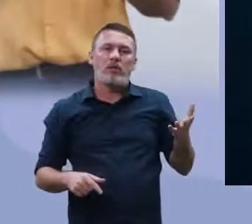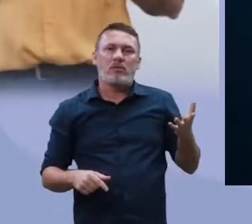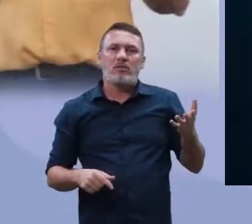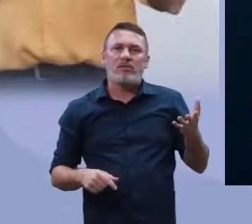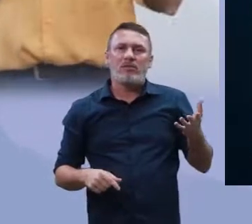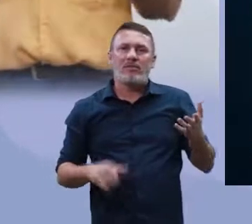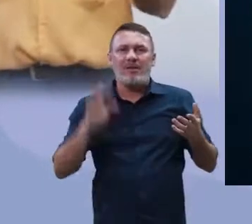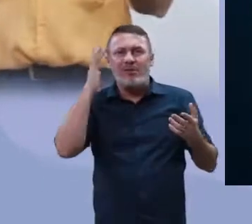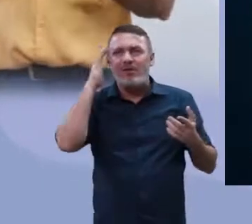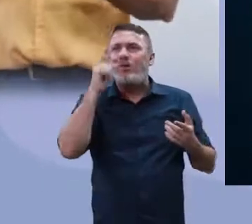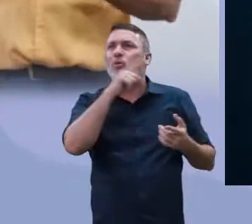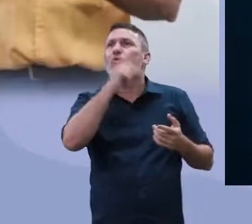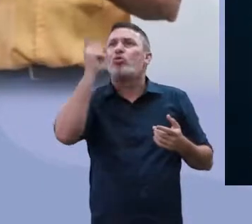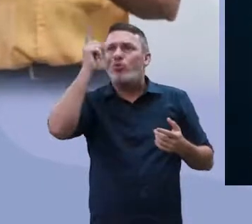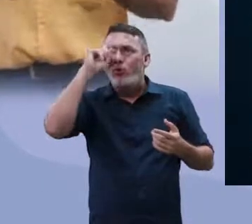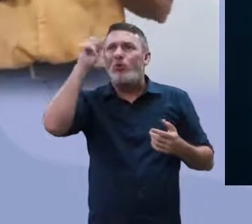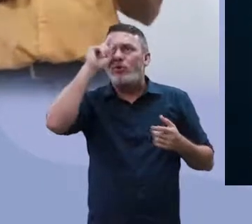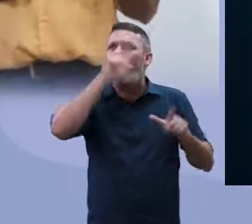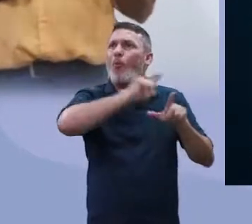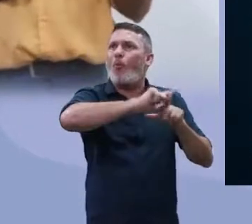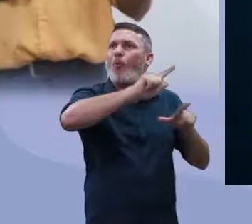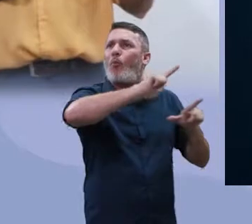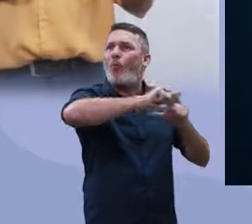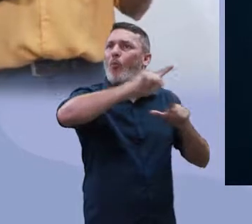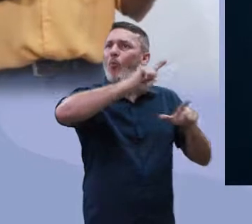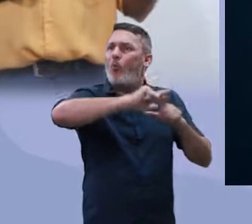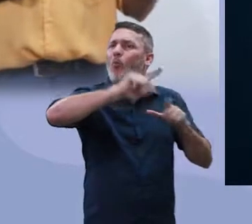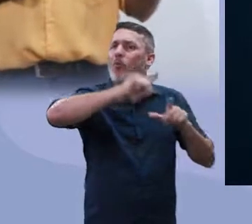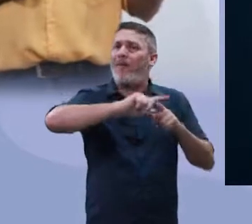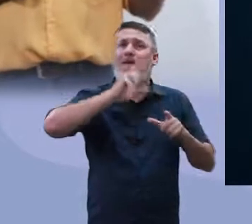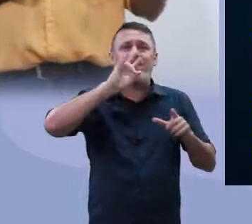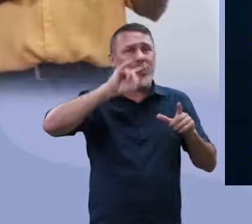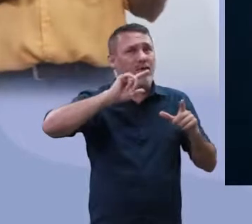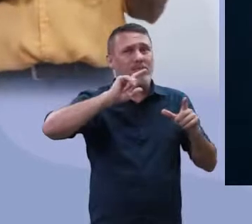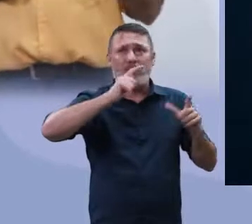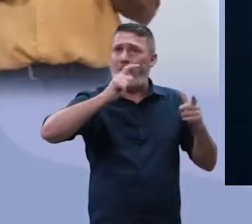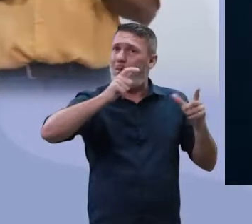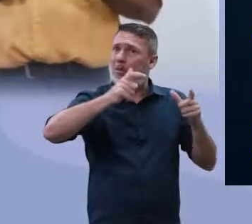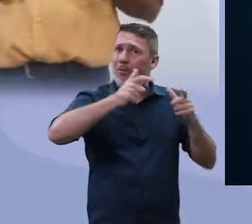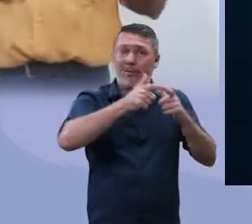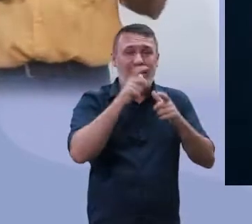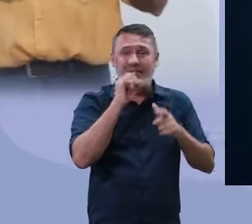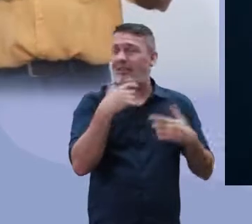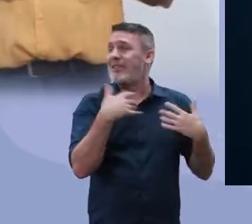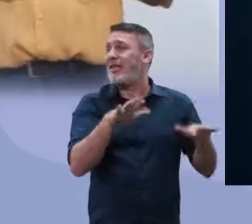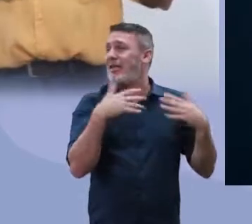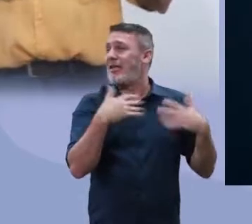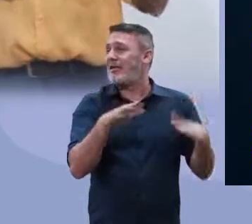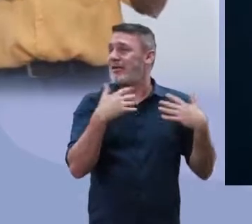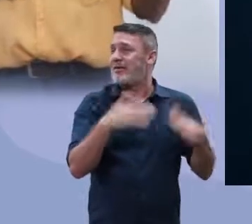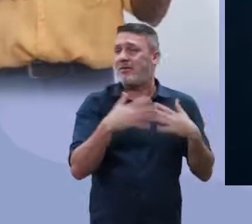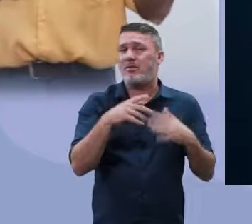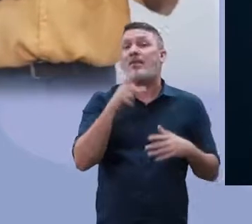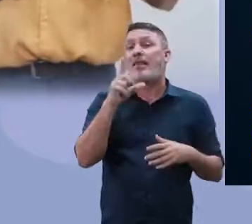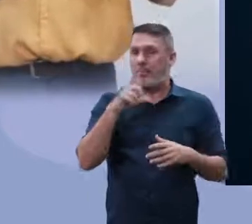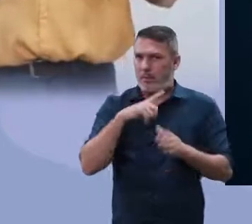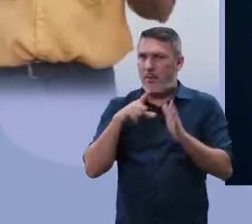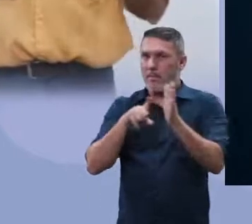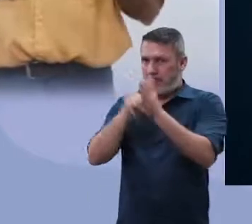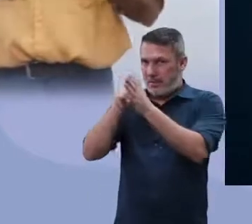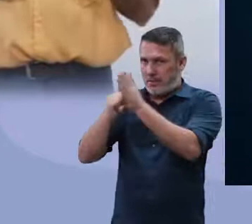sendo devastada todos os dias. Segundo algumas pesquisas, né, se você retirar, né, um